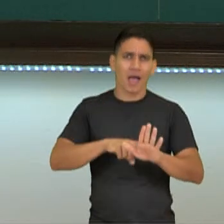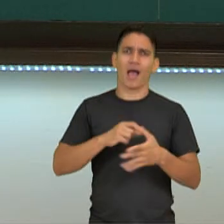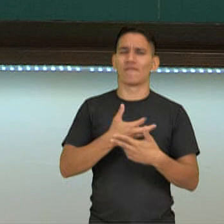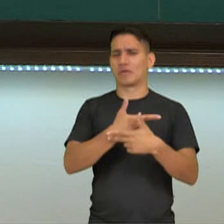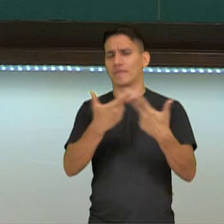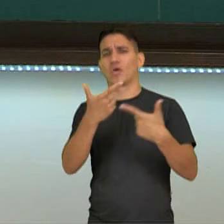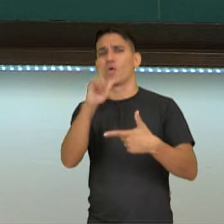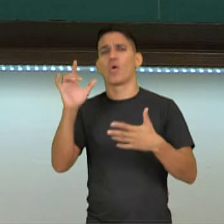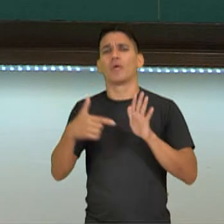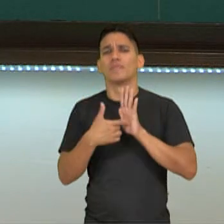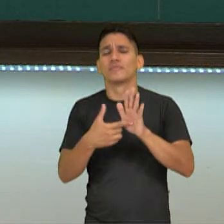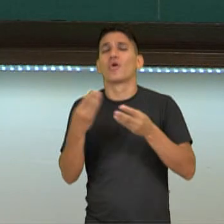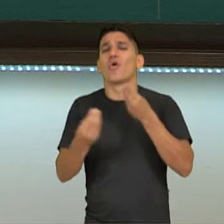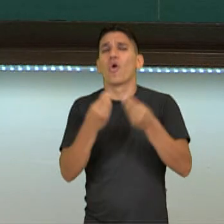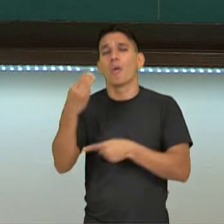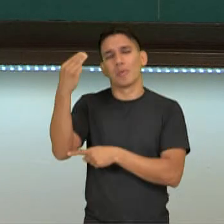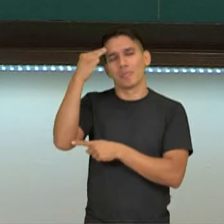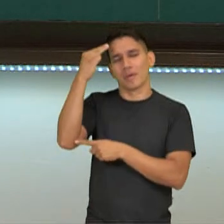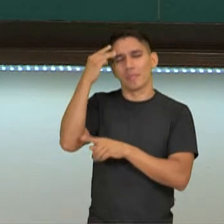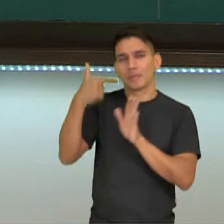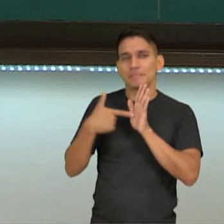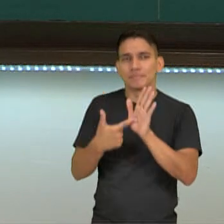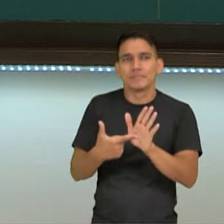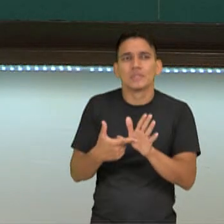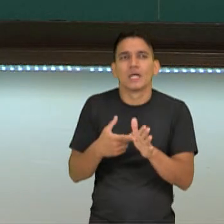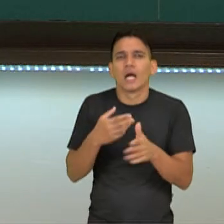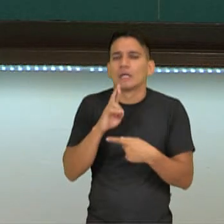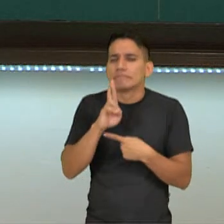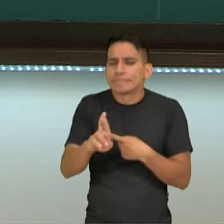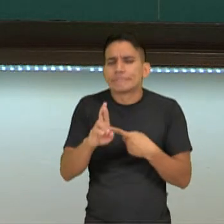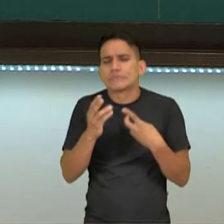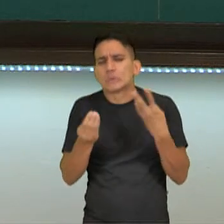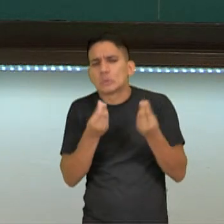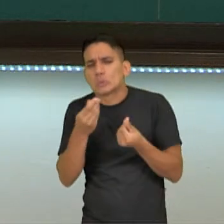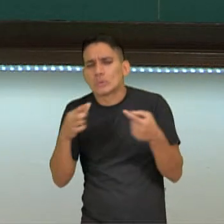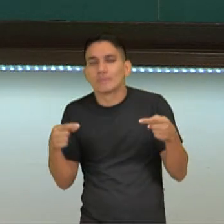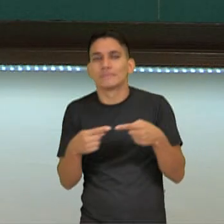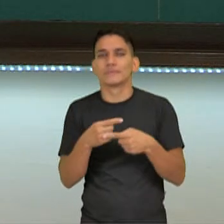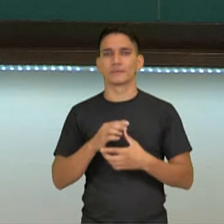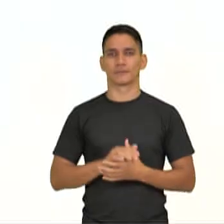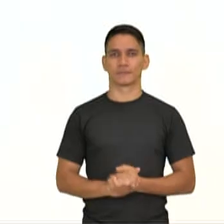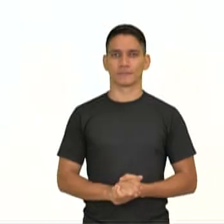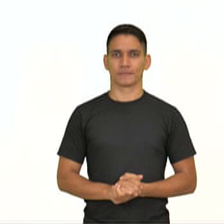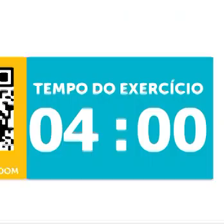só para a gente brincar um pouco de memória aí e tentando também acertar essa questão.